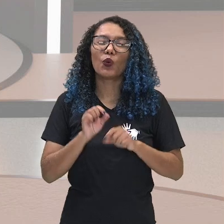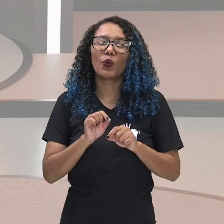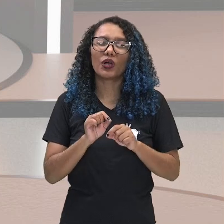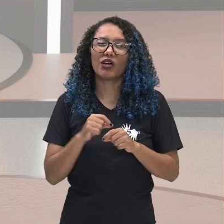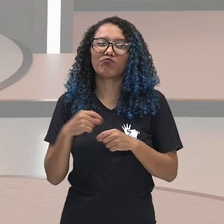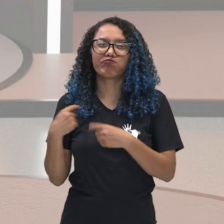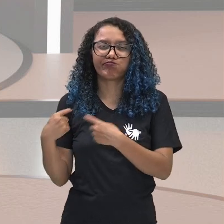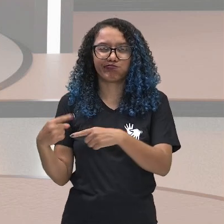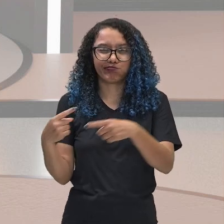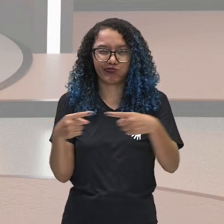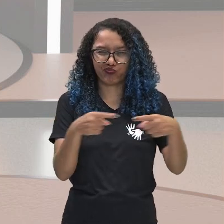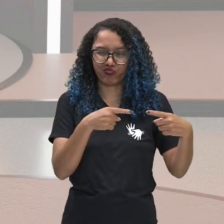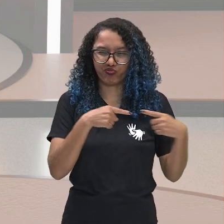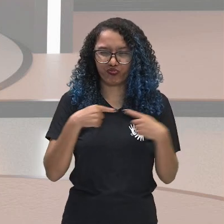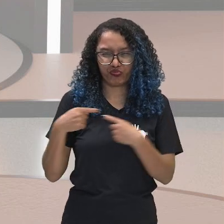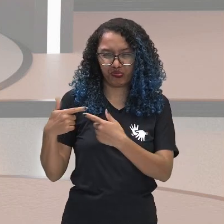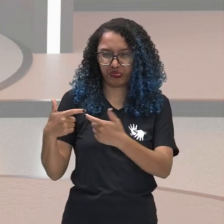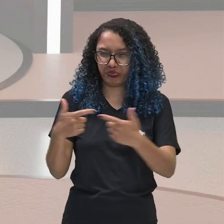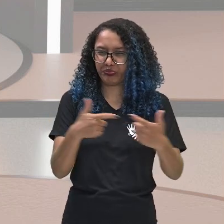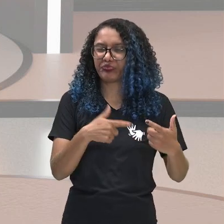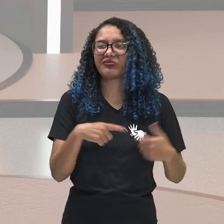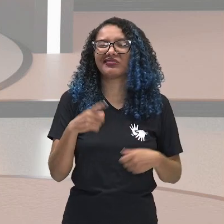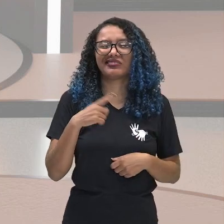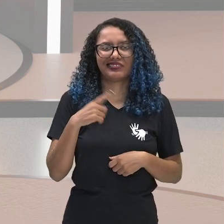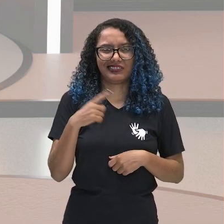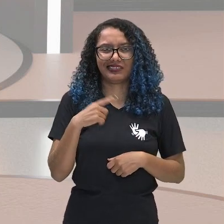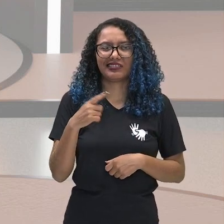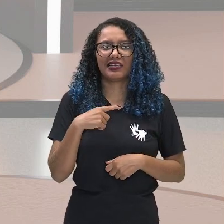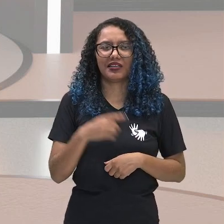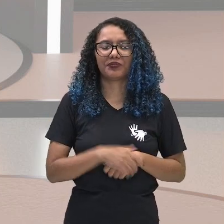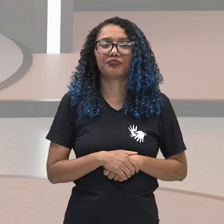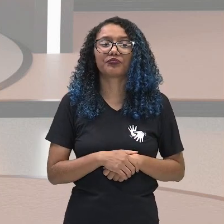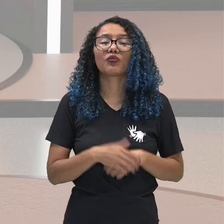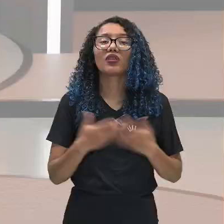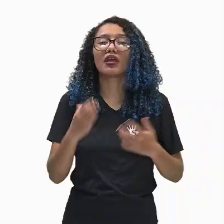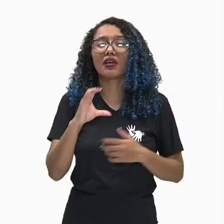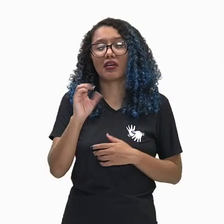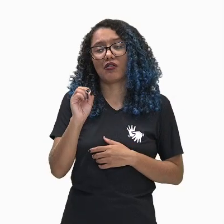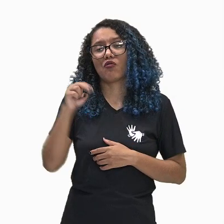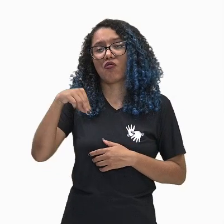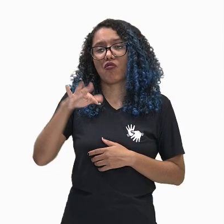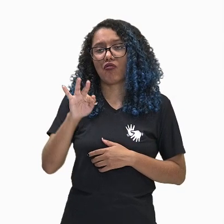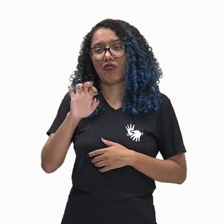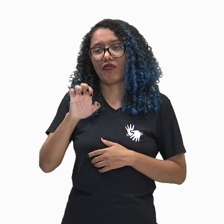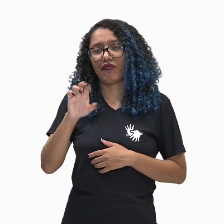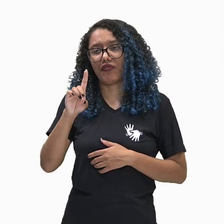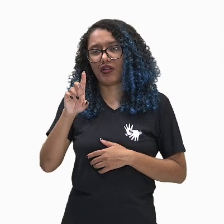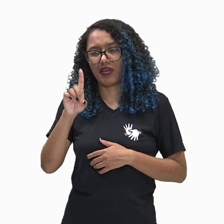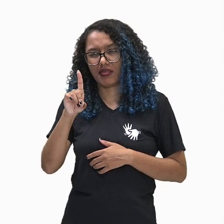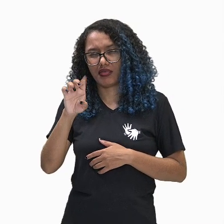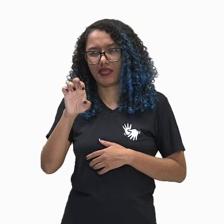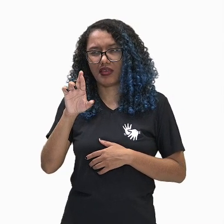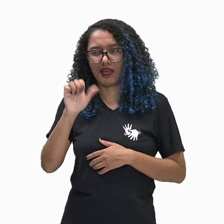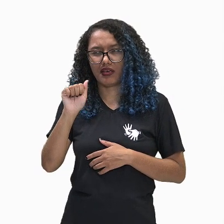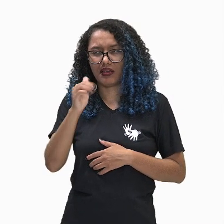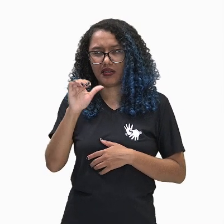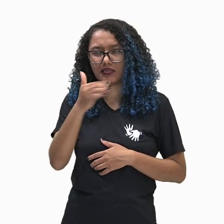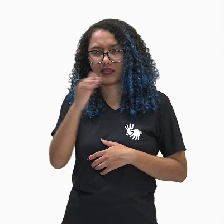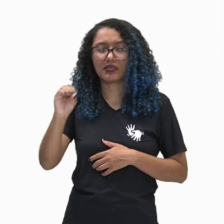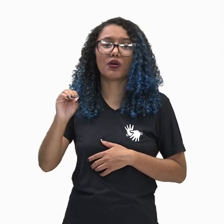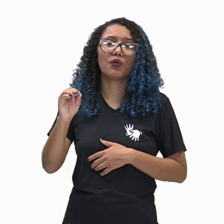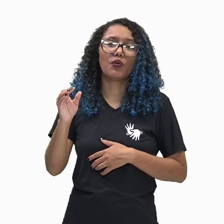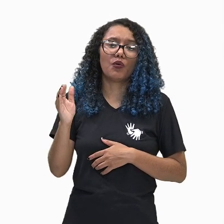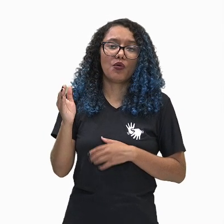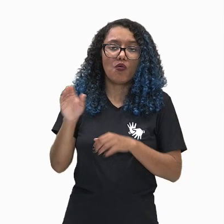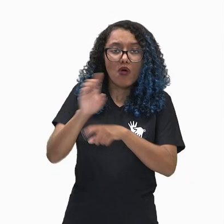a mais, tá? Que é, então, o quê? A Confederação do Equador. Acompanhem comigo, olha só. Nós temos, então, aí nesse